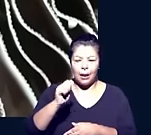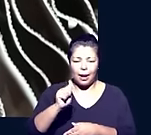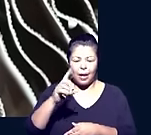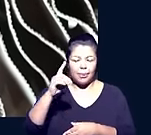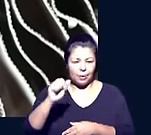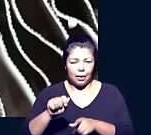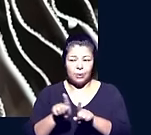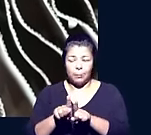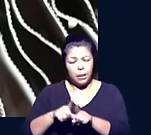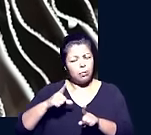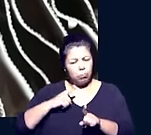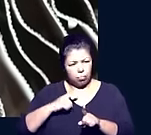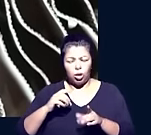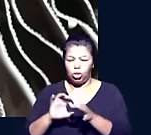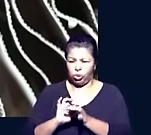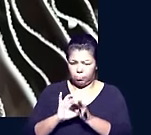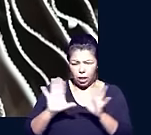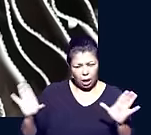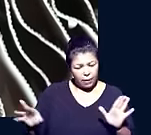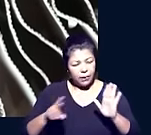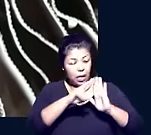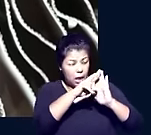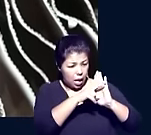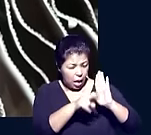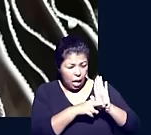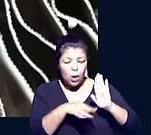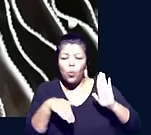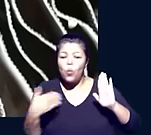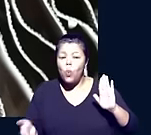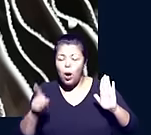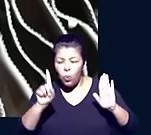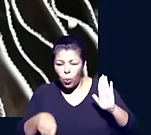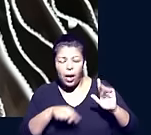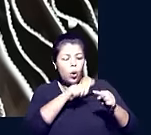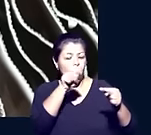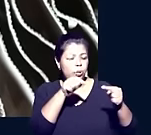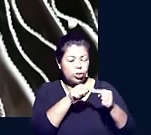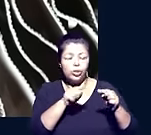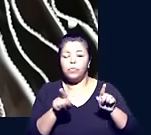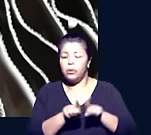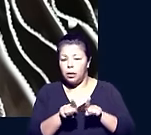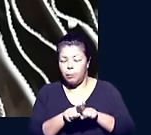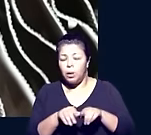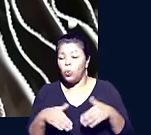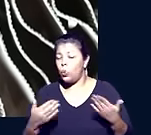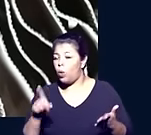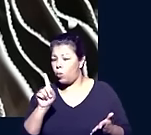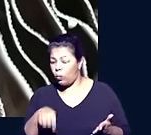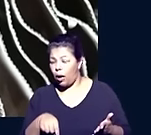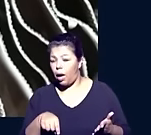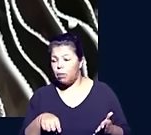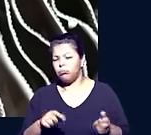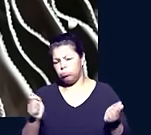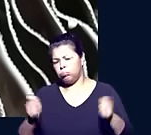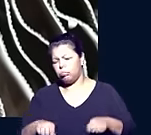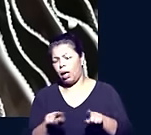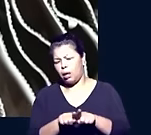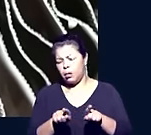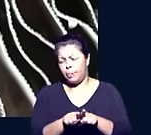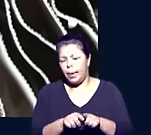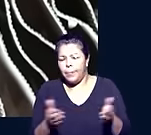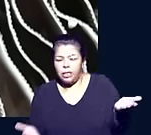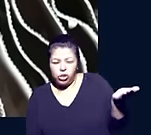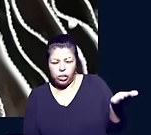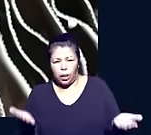regra Deixa claro Quais são os valores Deixa claro Quais são os objetivos e deixa institucionalmente o jogo equilibrado para que não